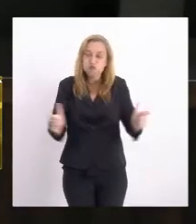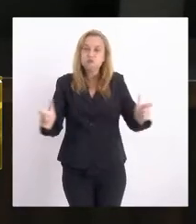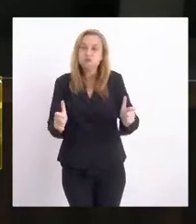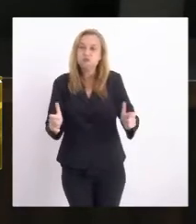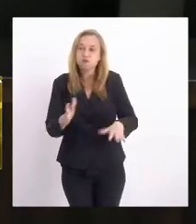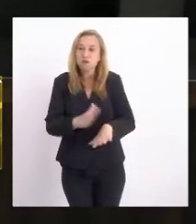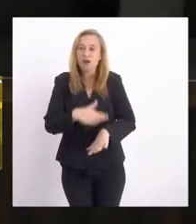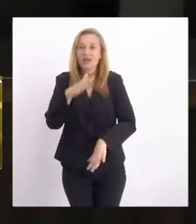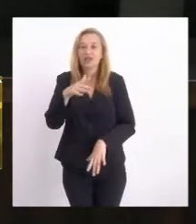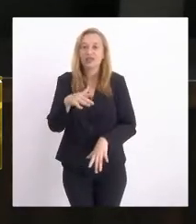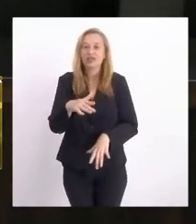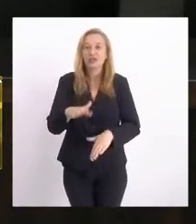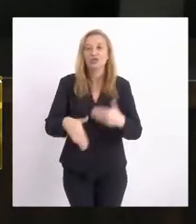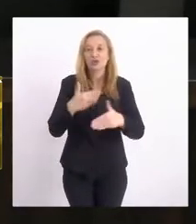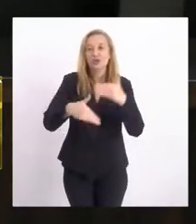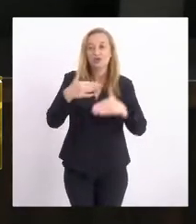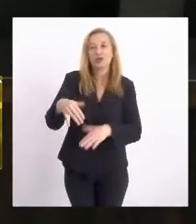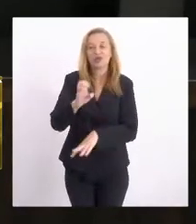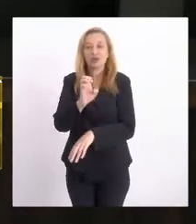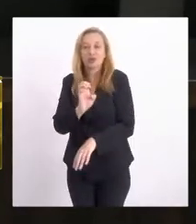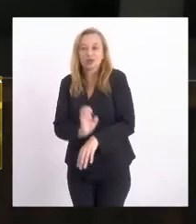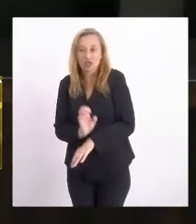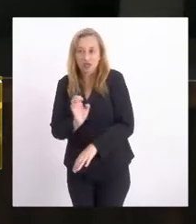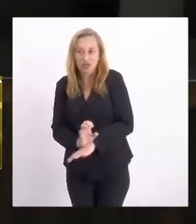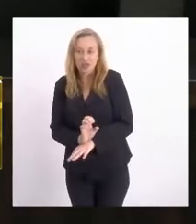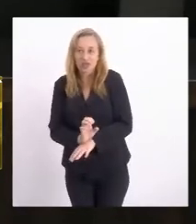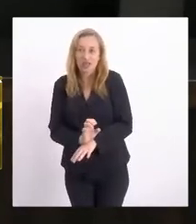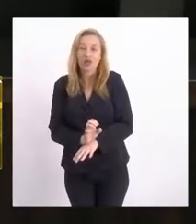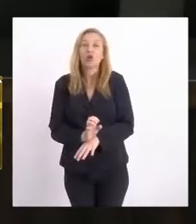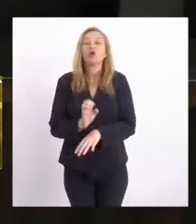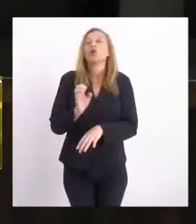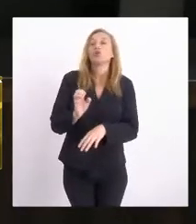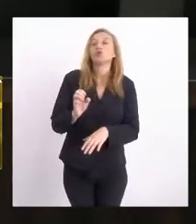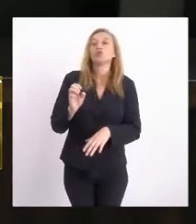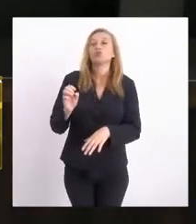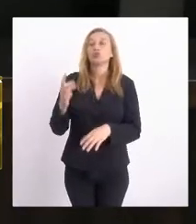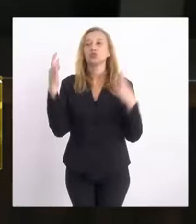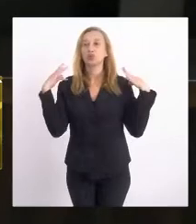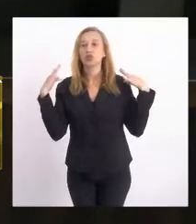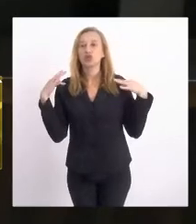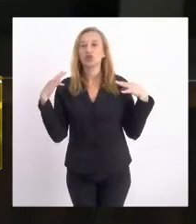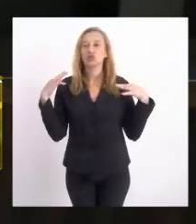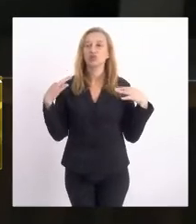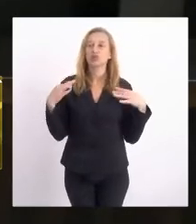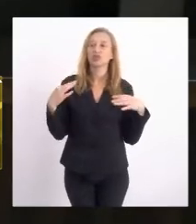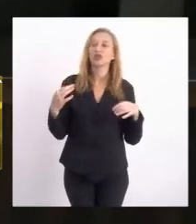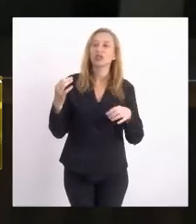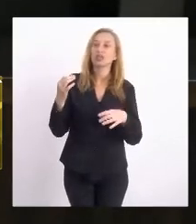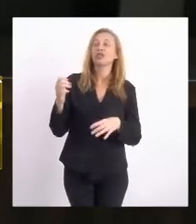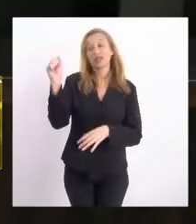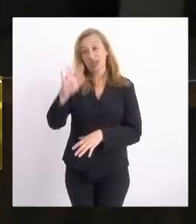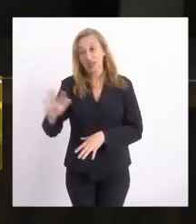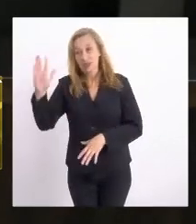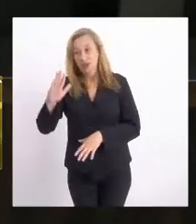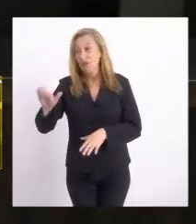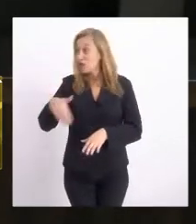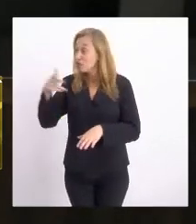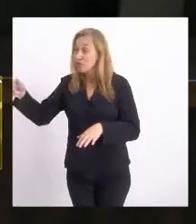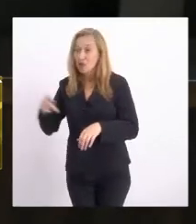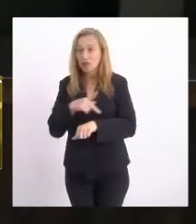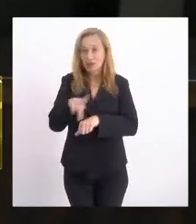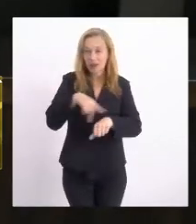protagonismo do estado em relação ao turismo nacional e internacional por outro lado